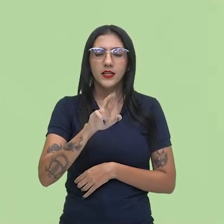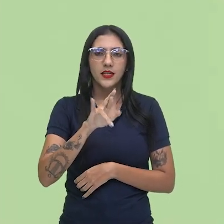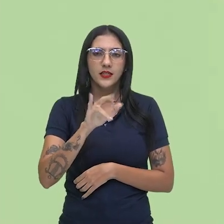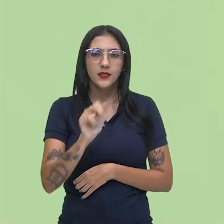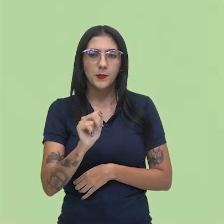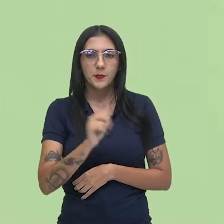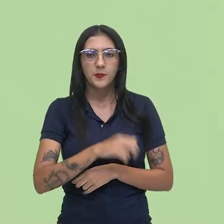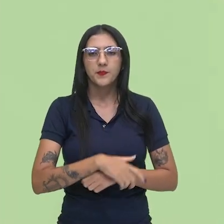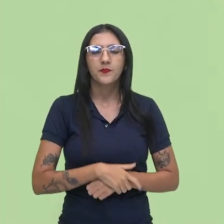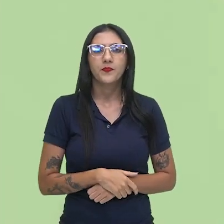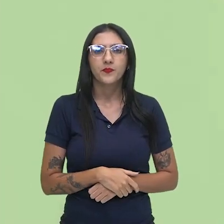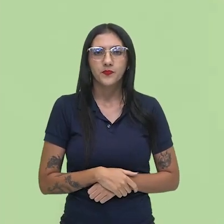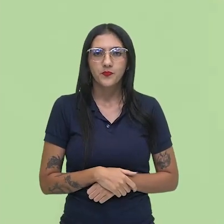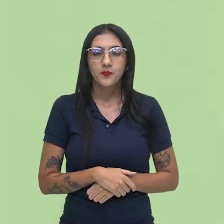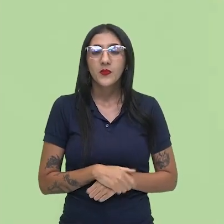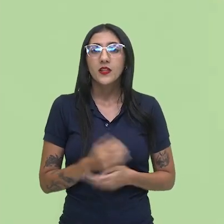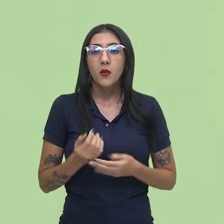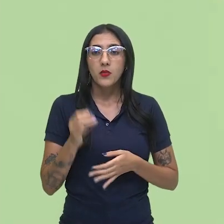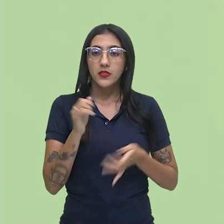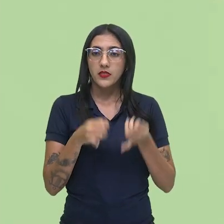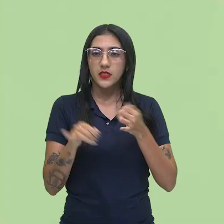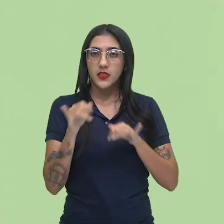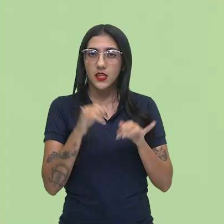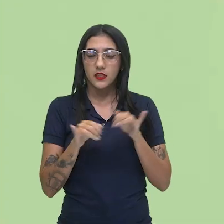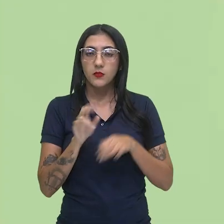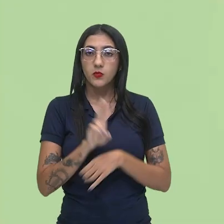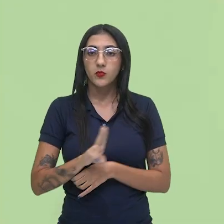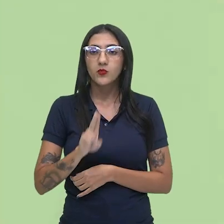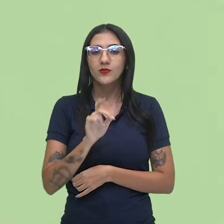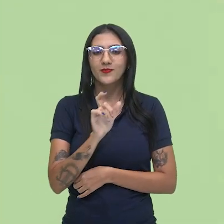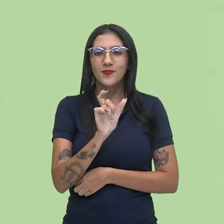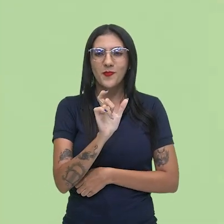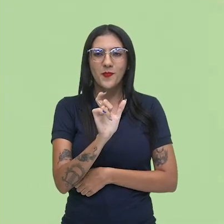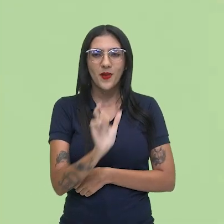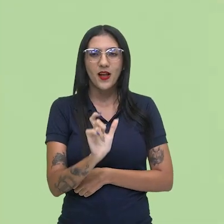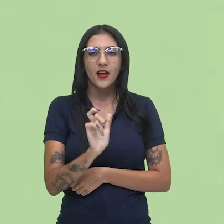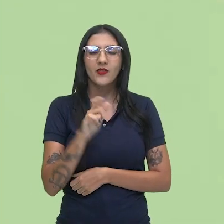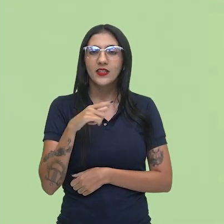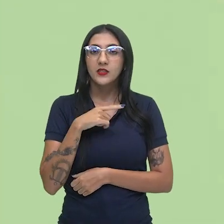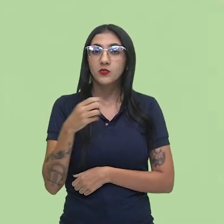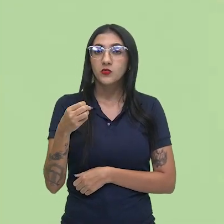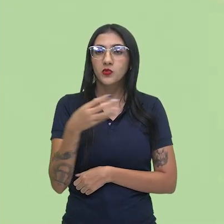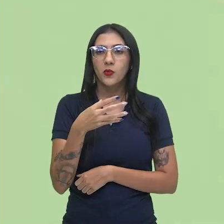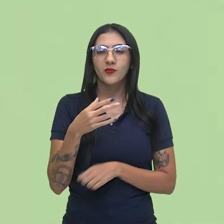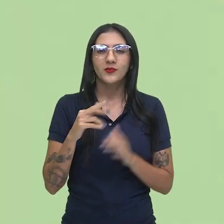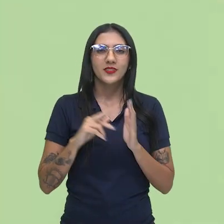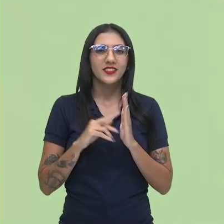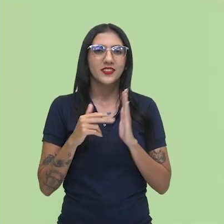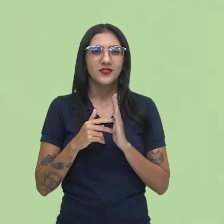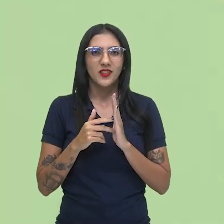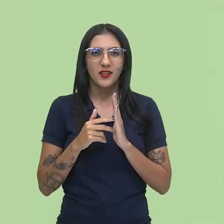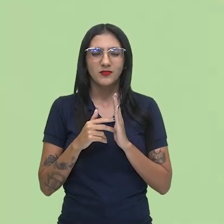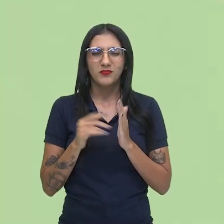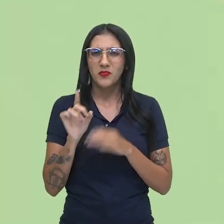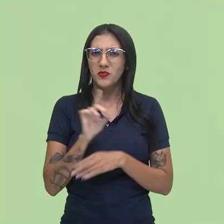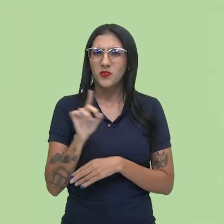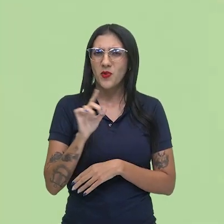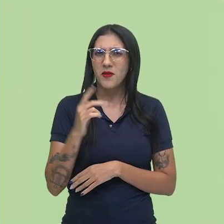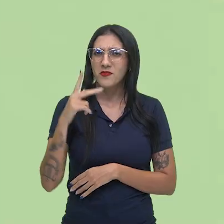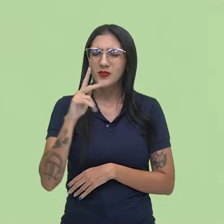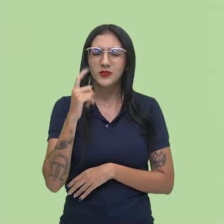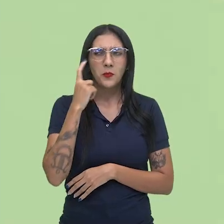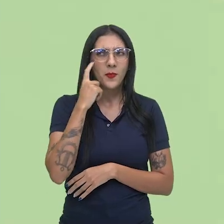Na química, essa palavra matéria, ela tem um novo sentido. Não é o que a gente está pensando,